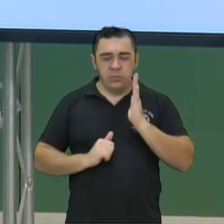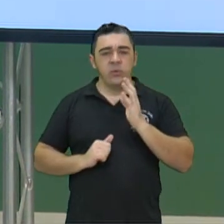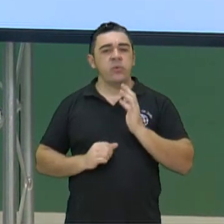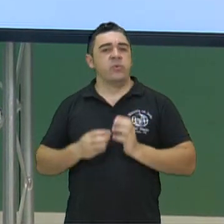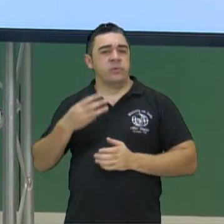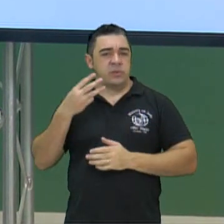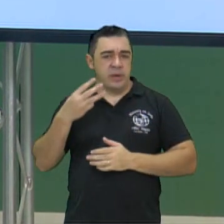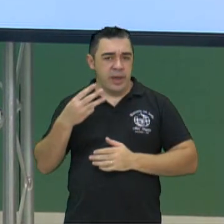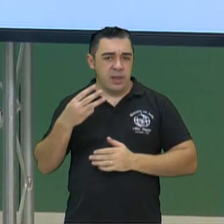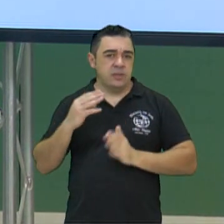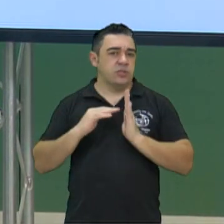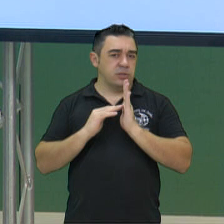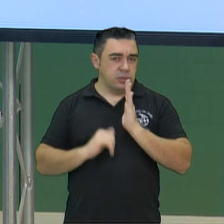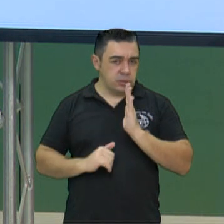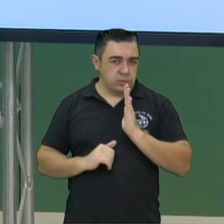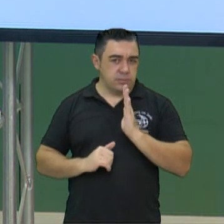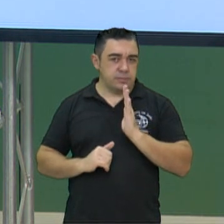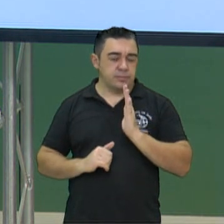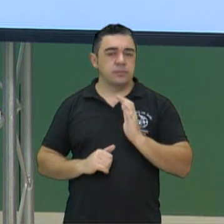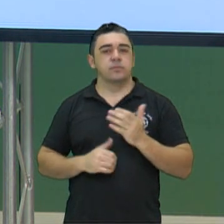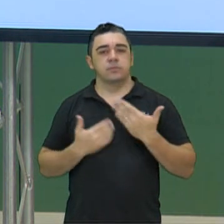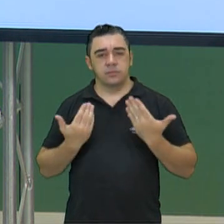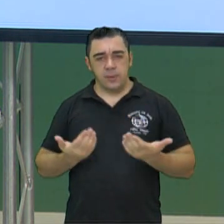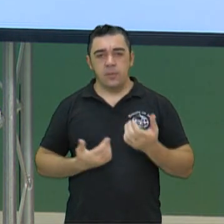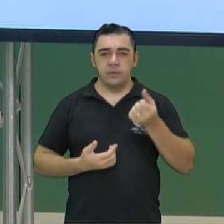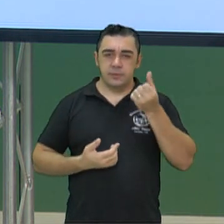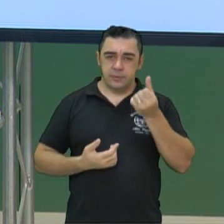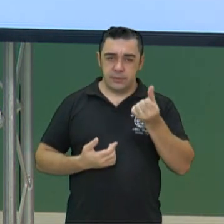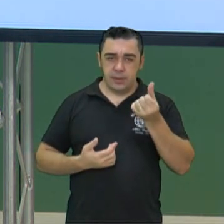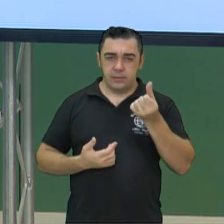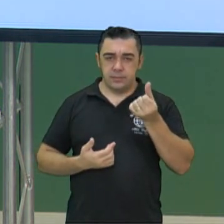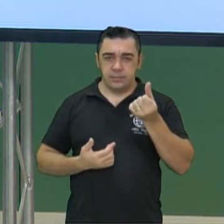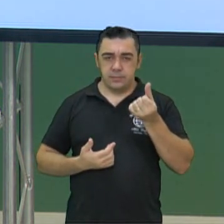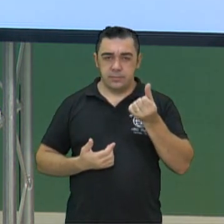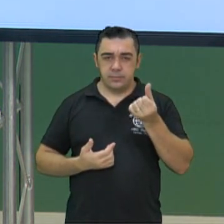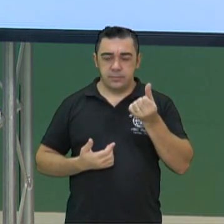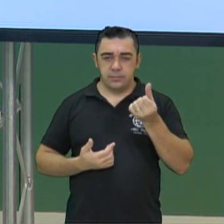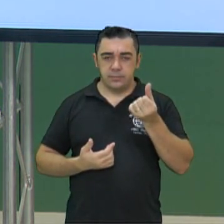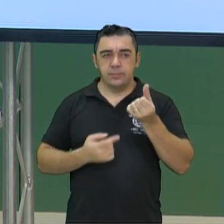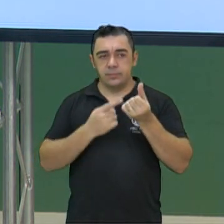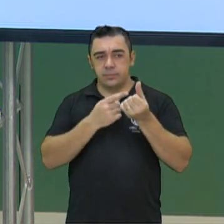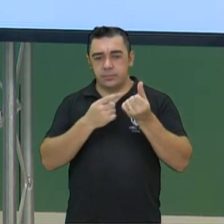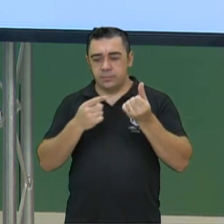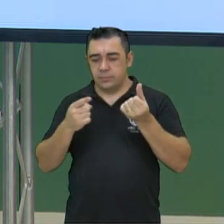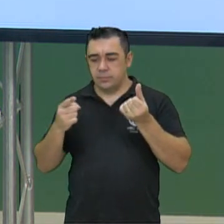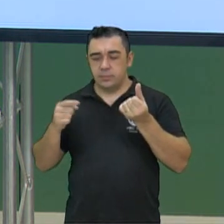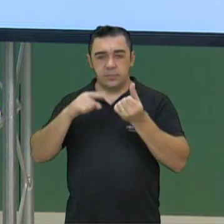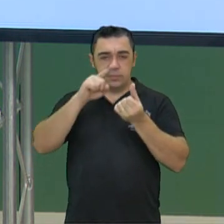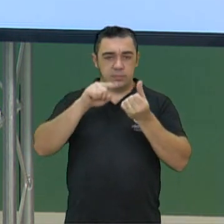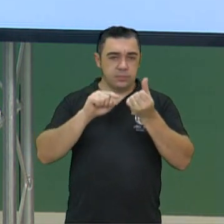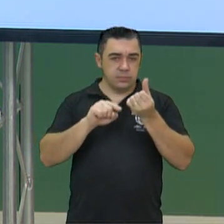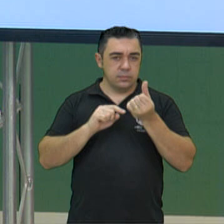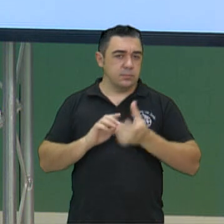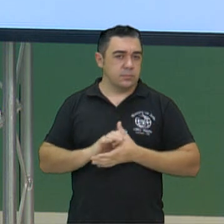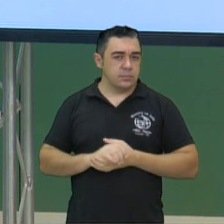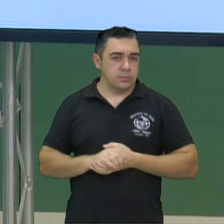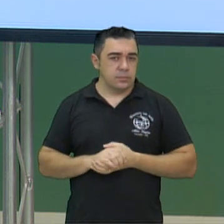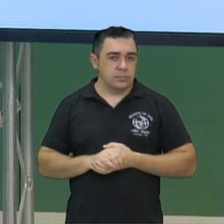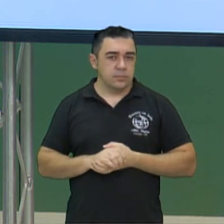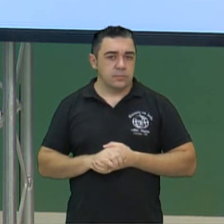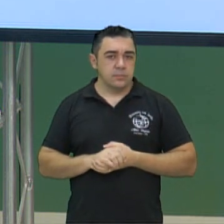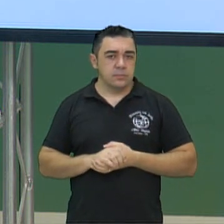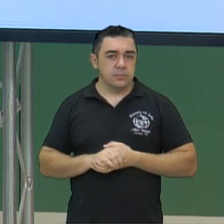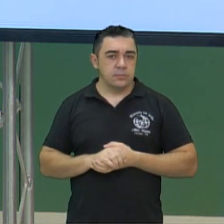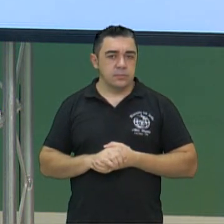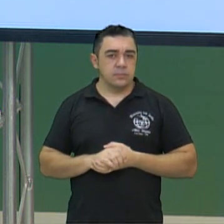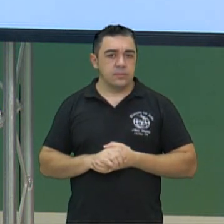e 3 delas devem permanecer juntas, qual que é a possibilidade de permutação que eu tenho